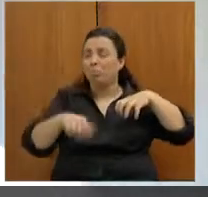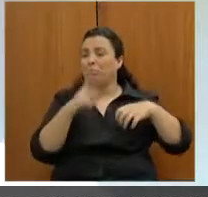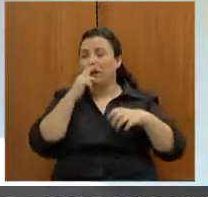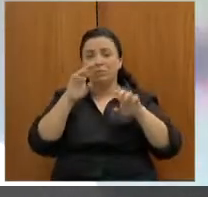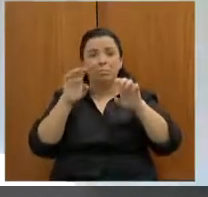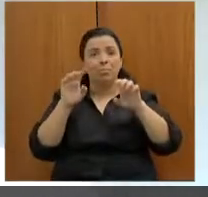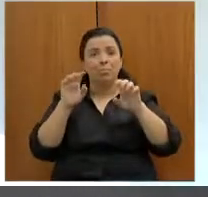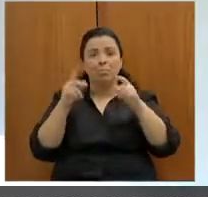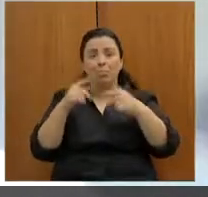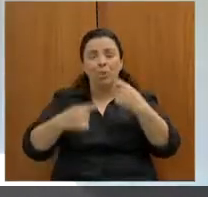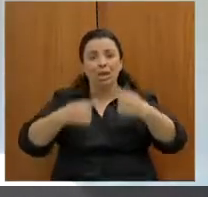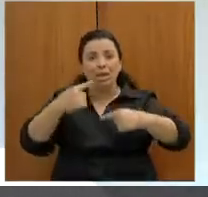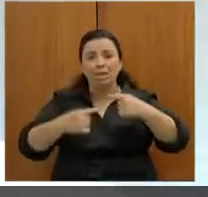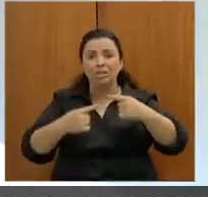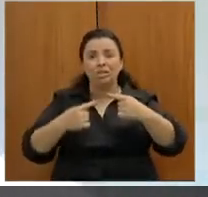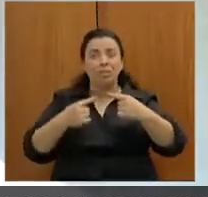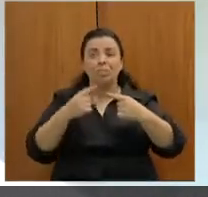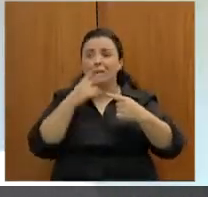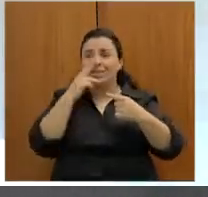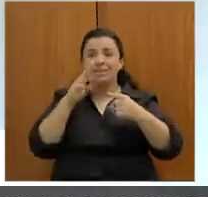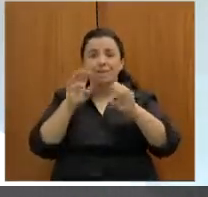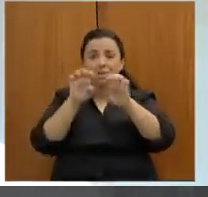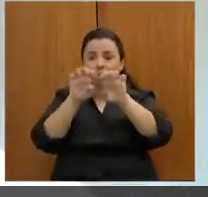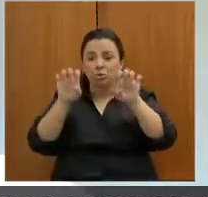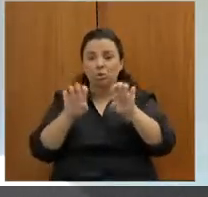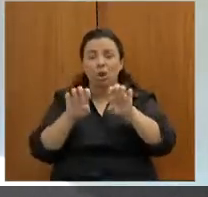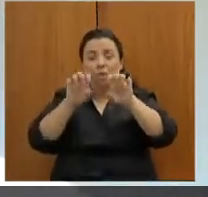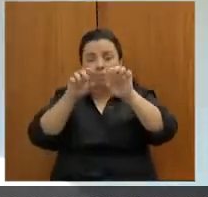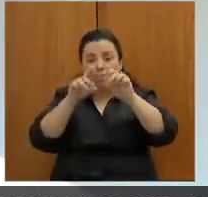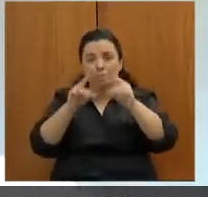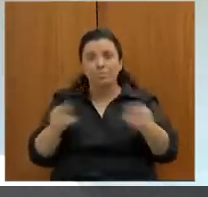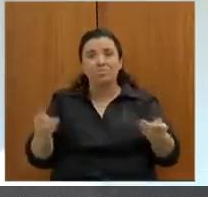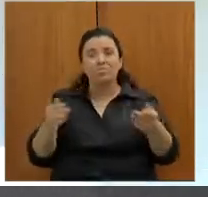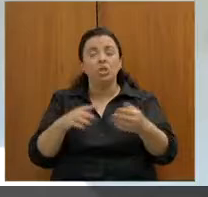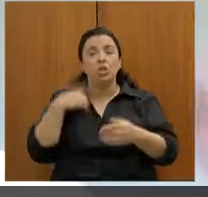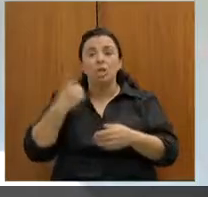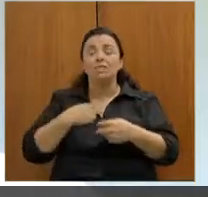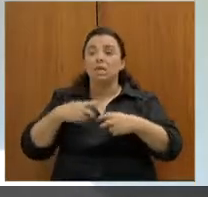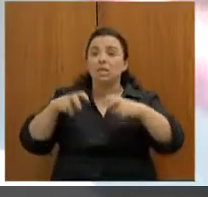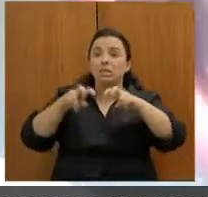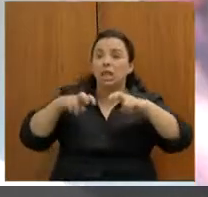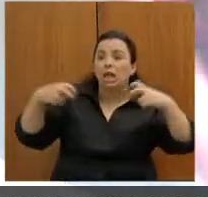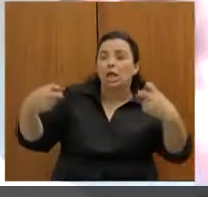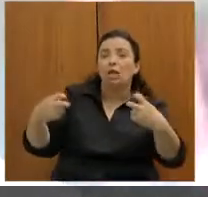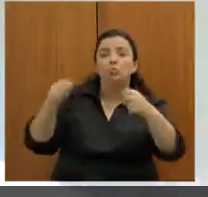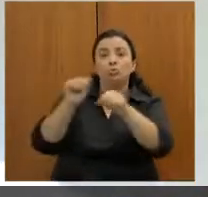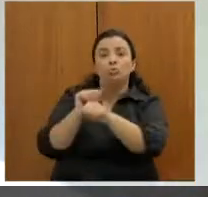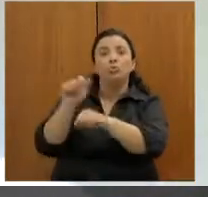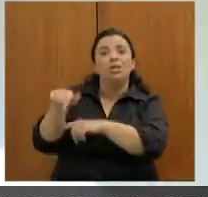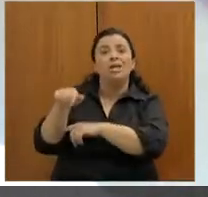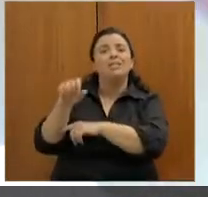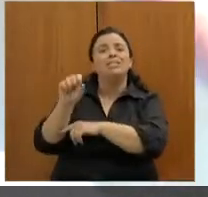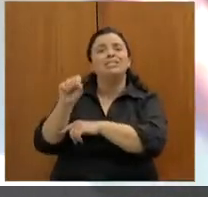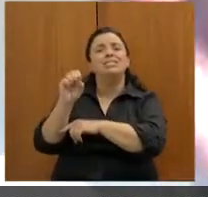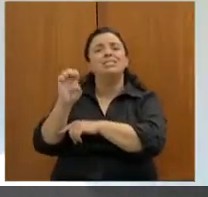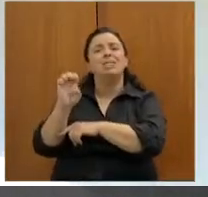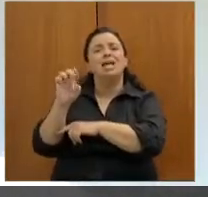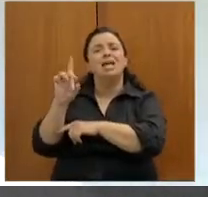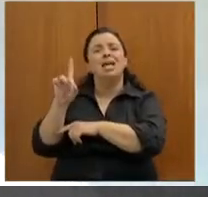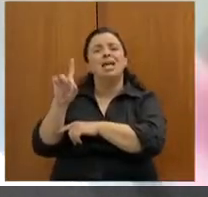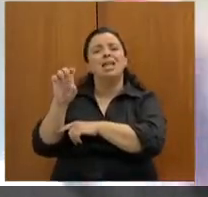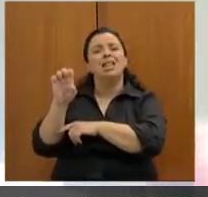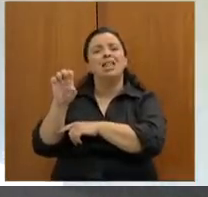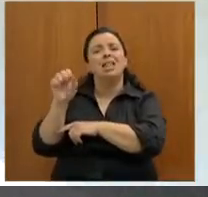diversas vezes nós tentamos com a sedese para apresentar alternativas e ascendente e ascendência o